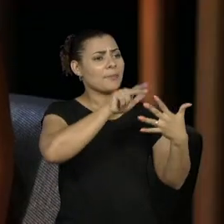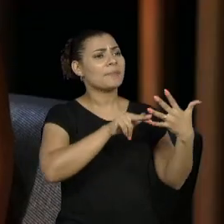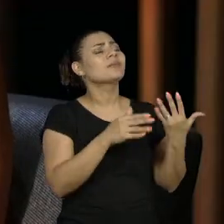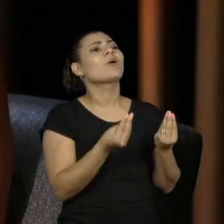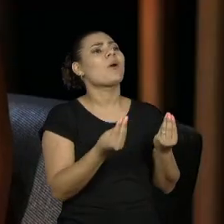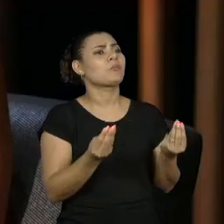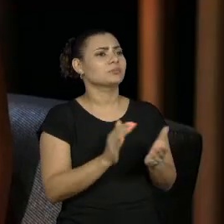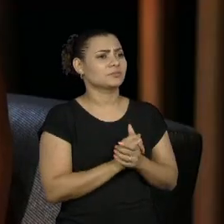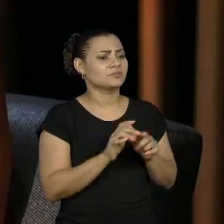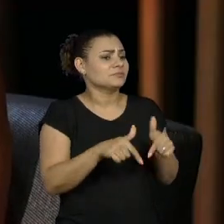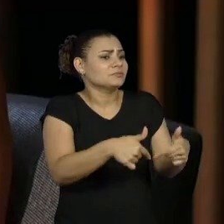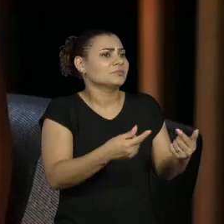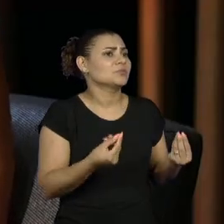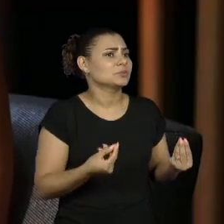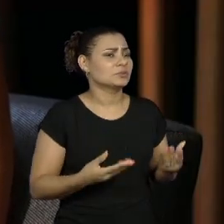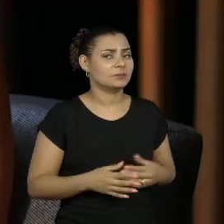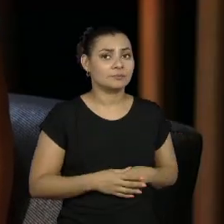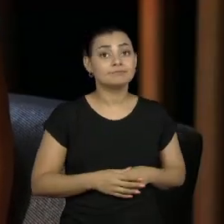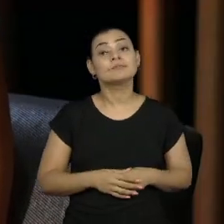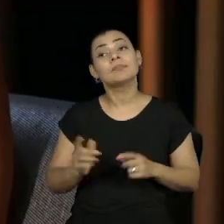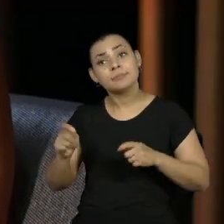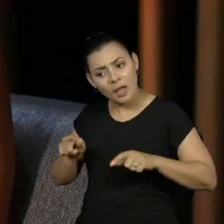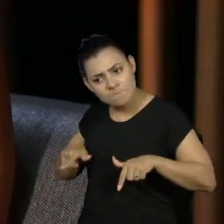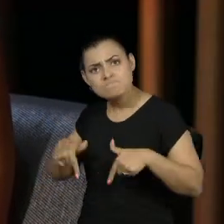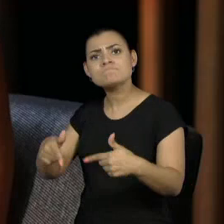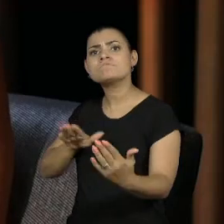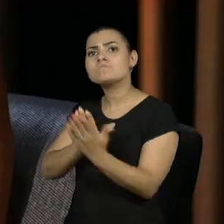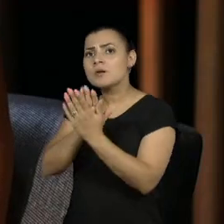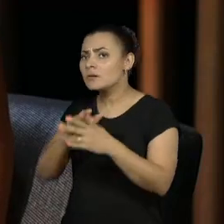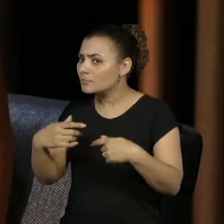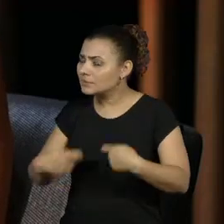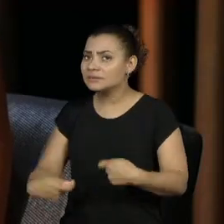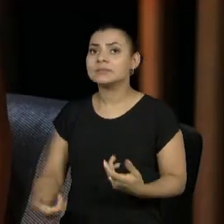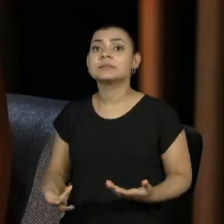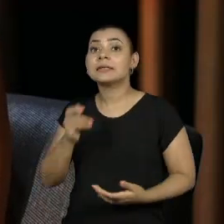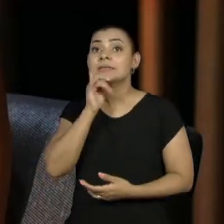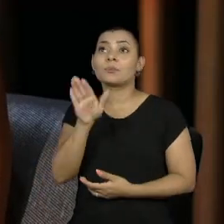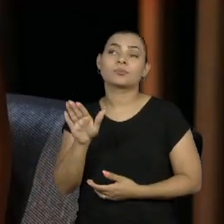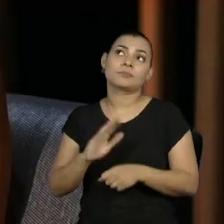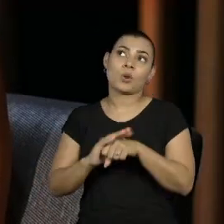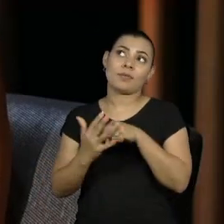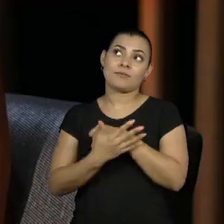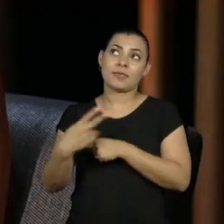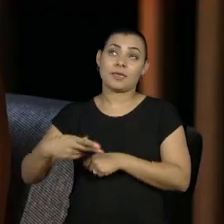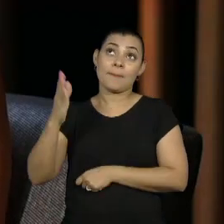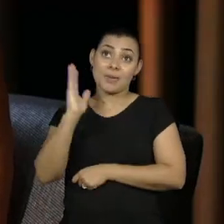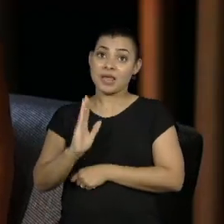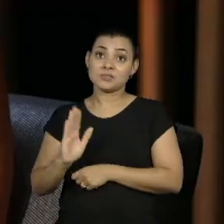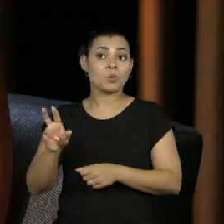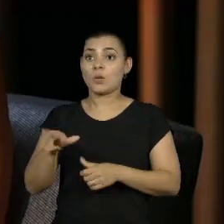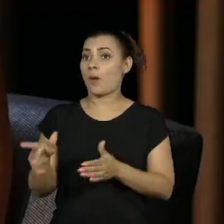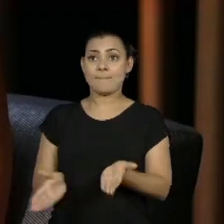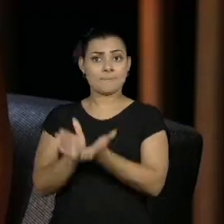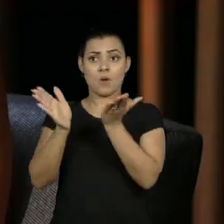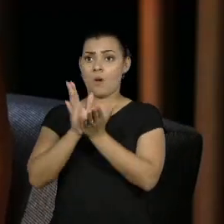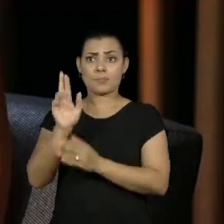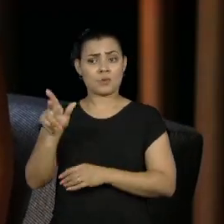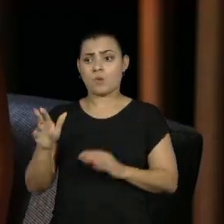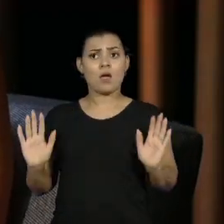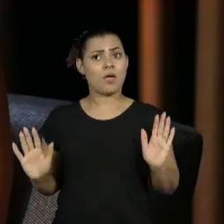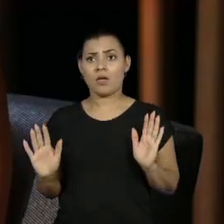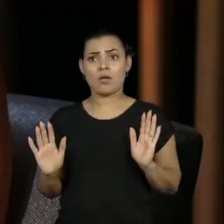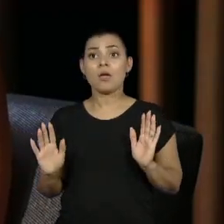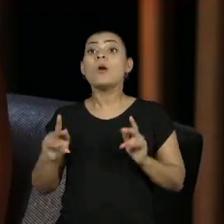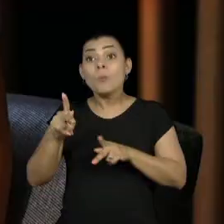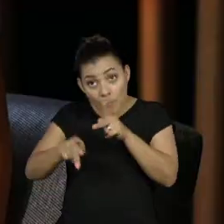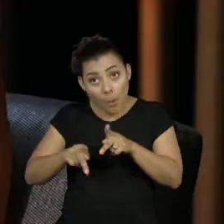acho que é enfrentá-los né se a gente falar que da nossa condene o Brasil não é um país pobre é um país